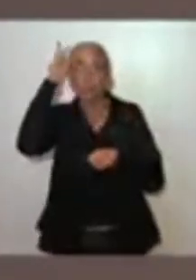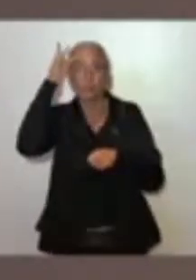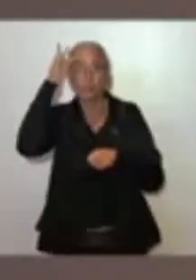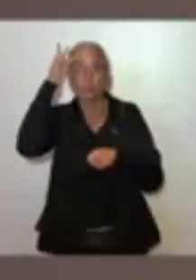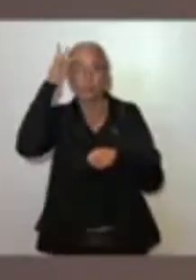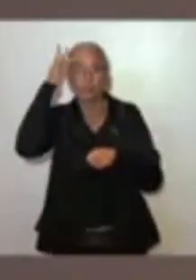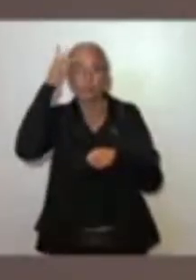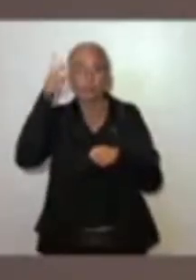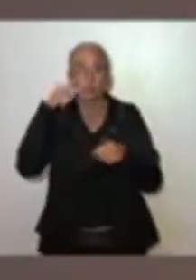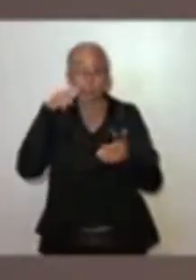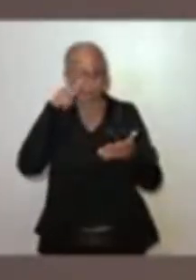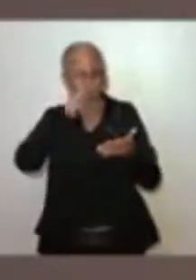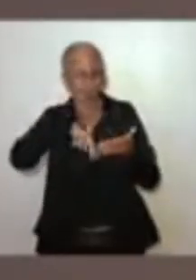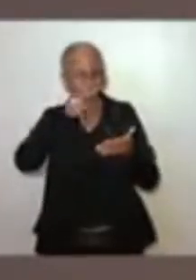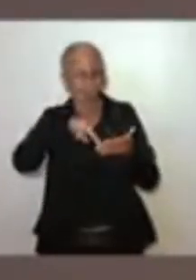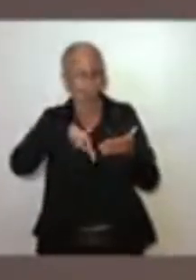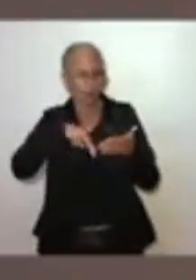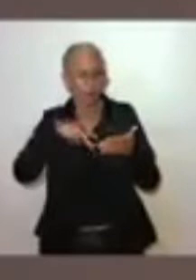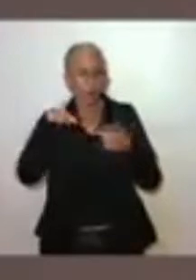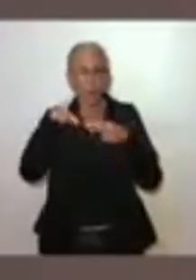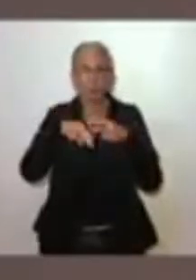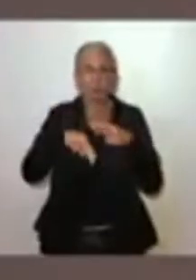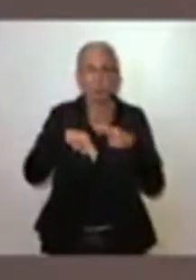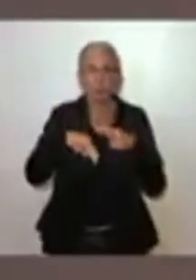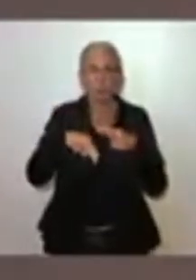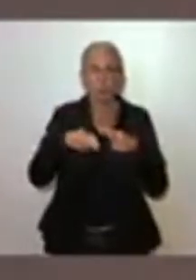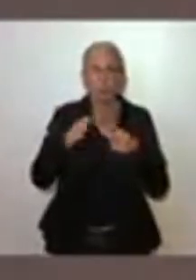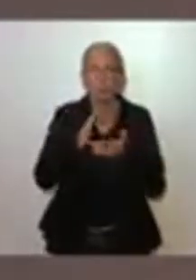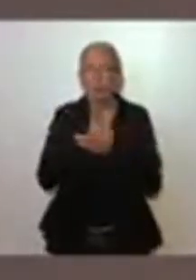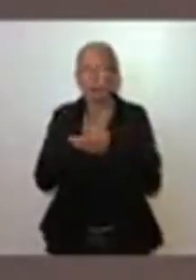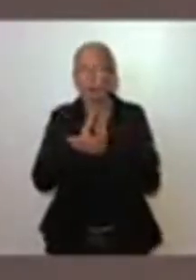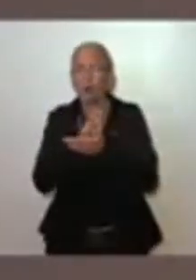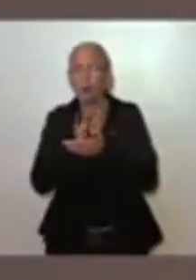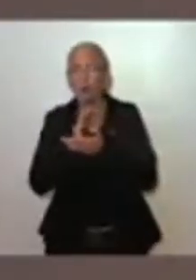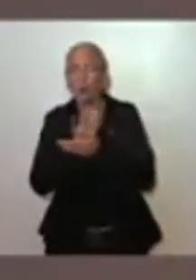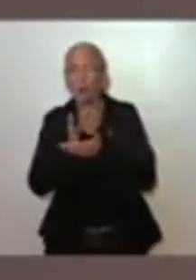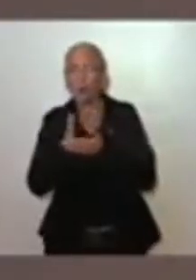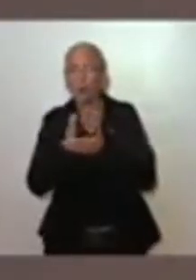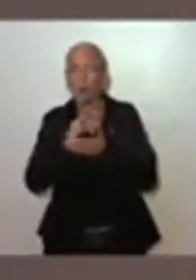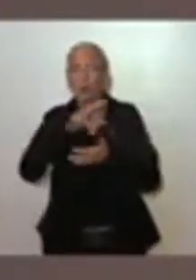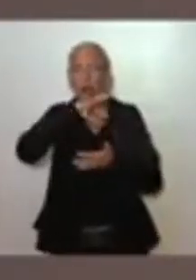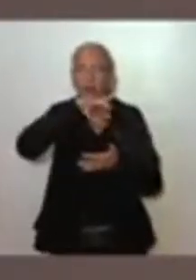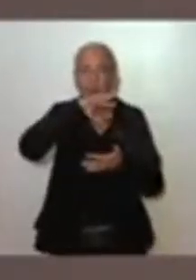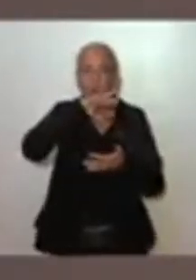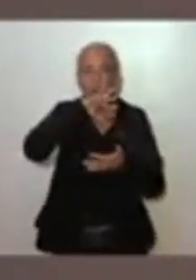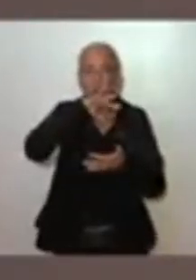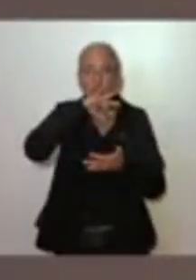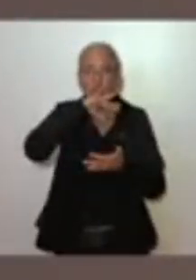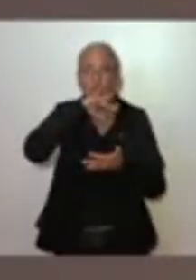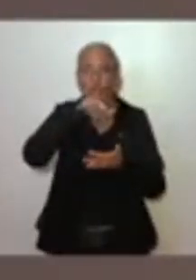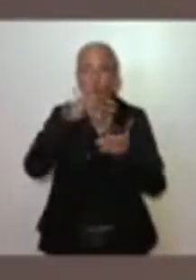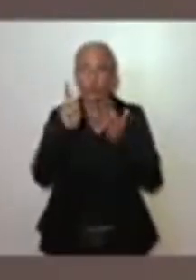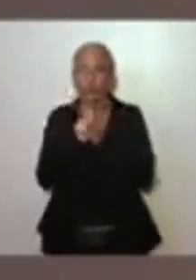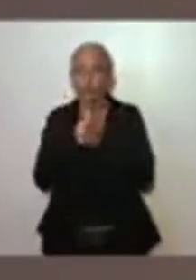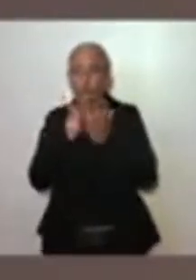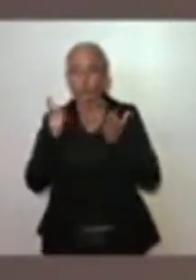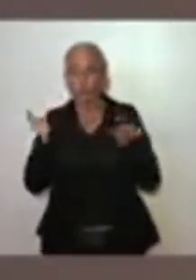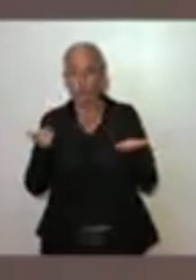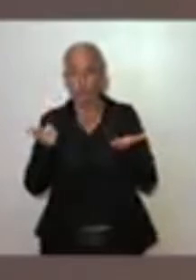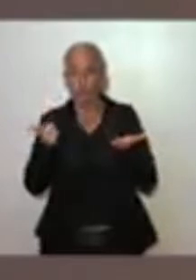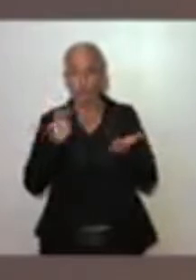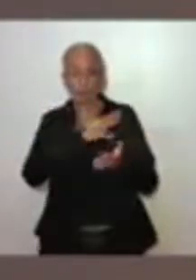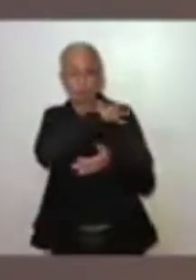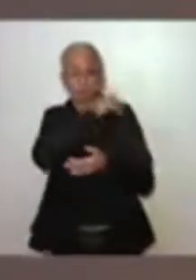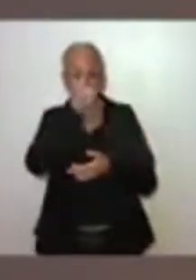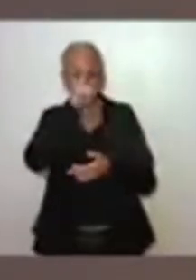que vetava as músicas consideradas que alguns compositores eram Malditos os jornais no tempo